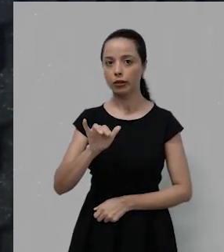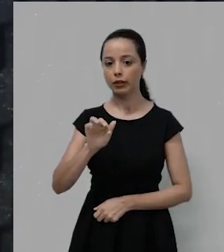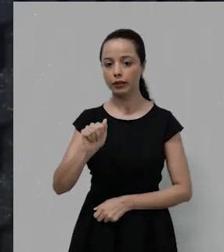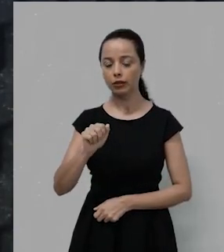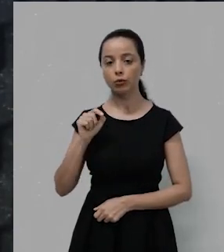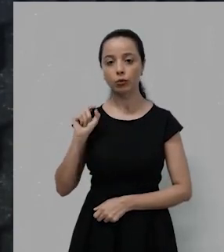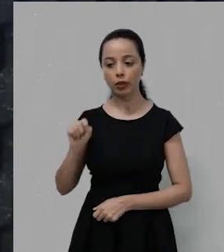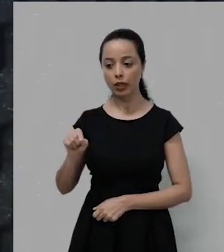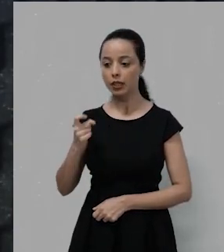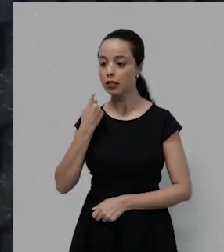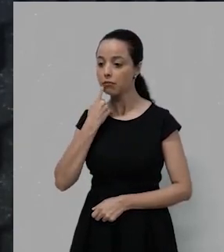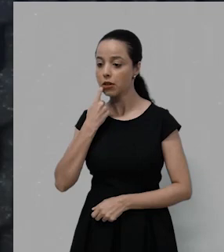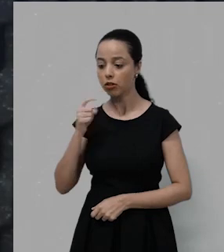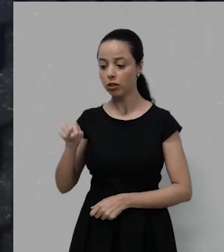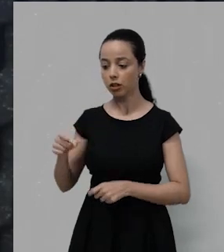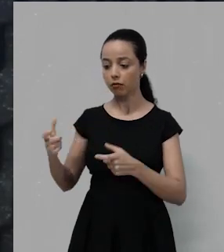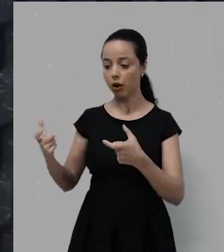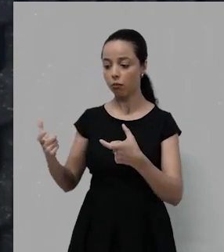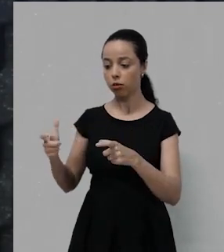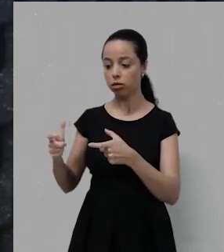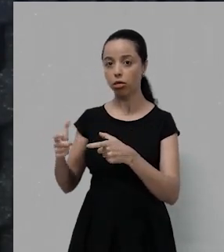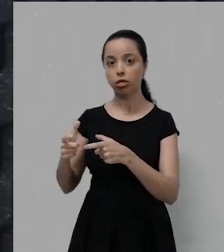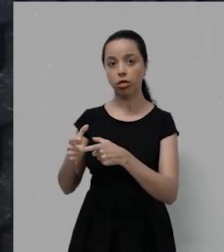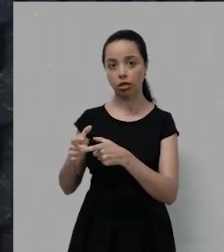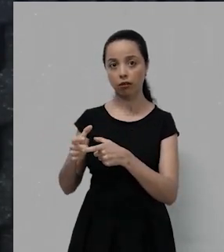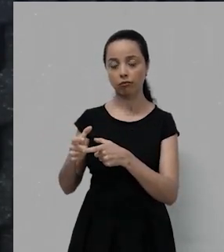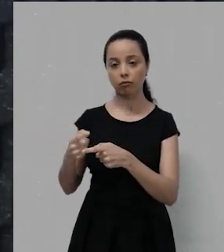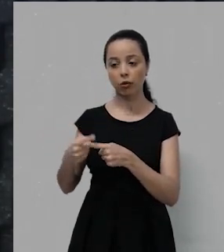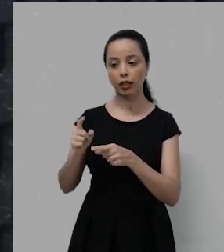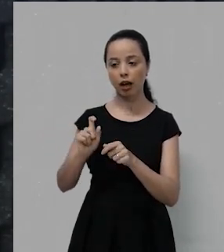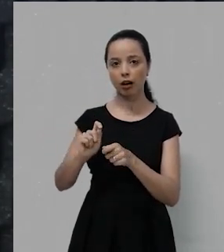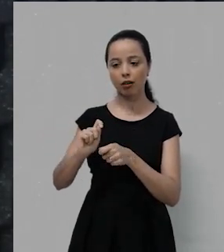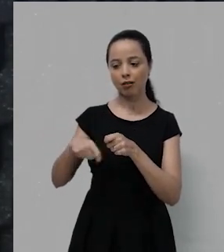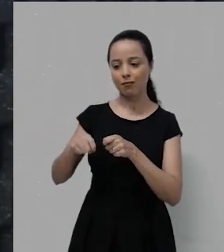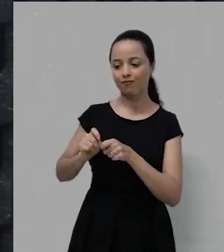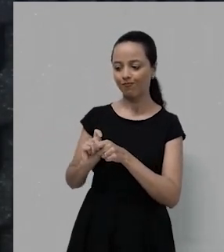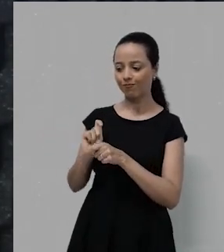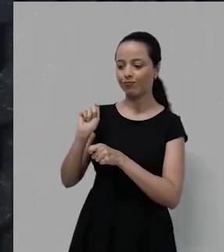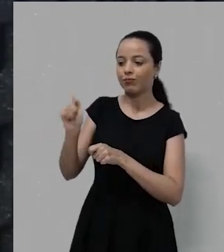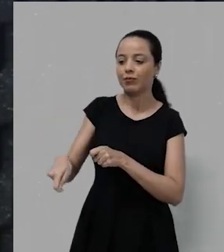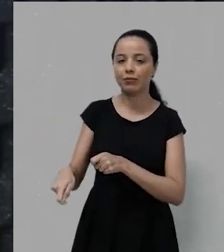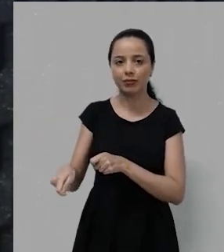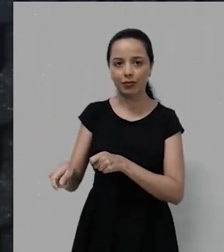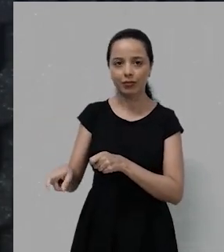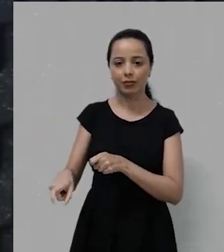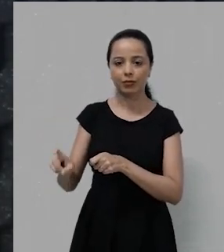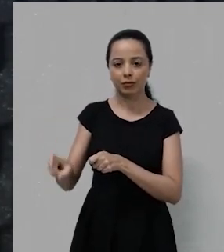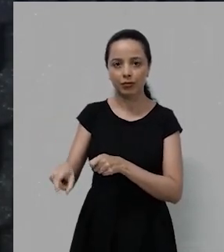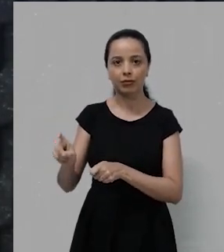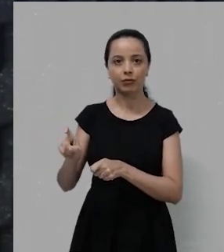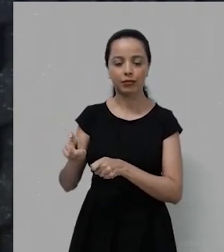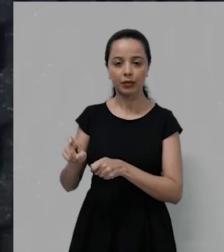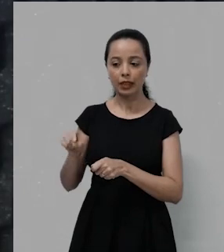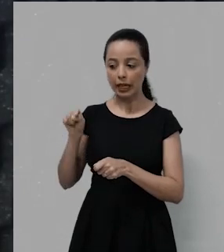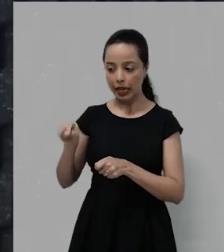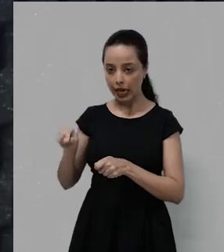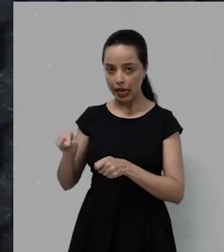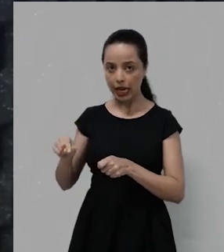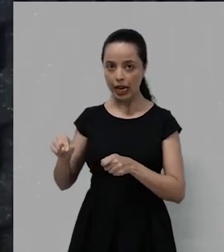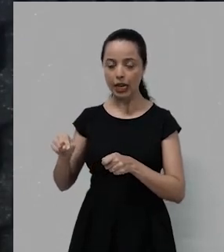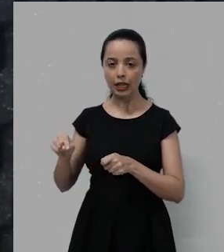a cair, ok? Nós já temos a primeira informação do enunciado de que as traíras são predadoras